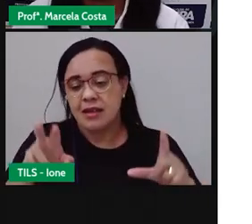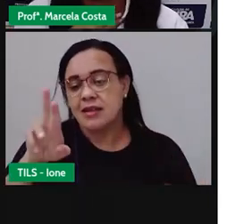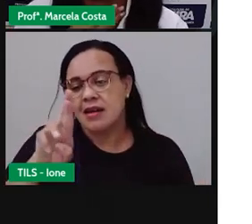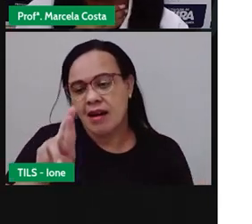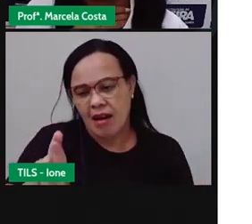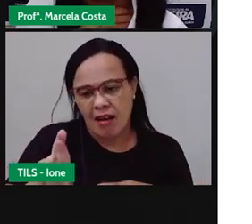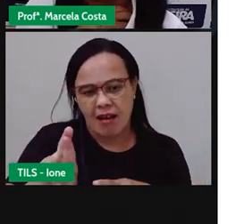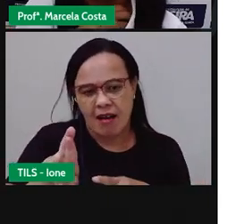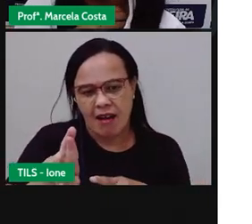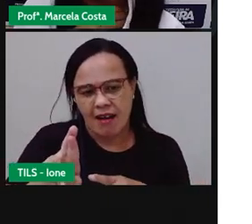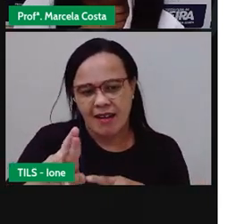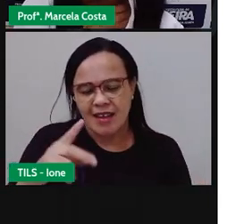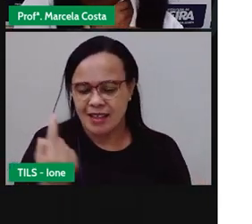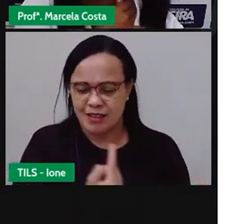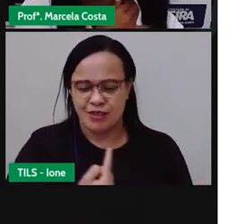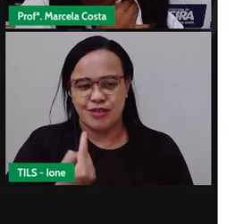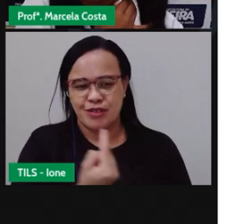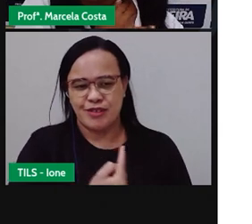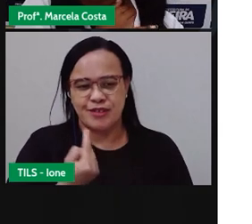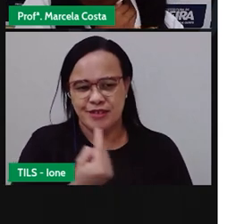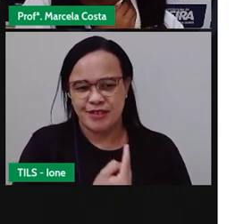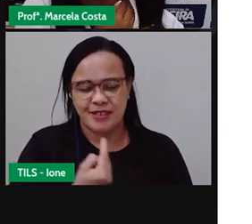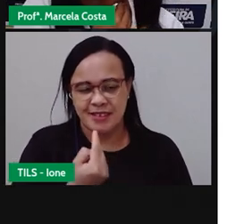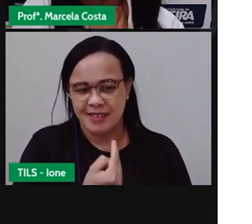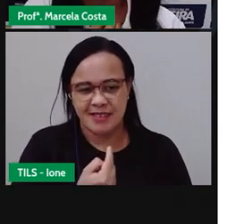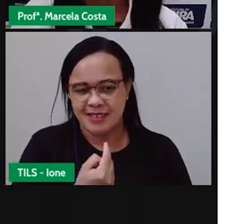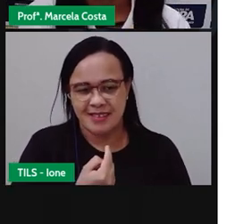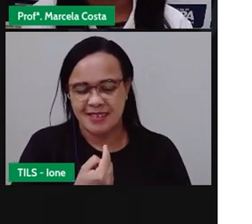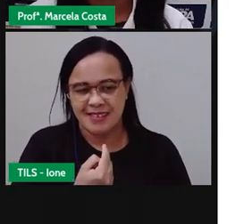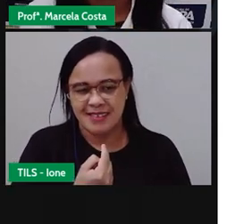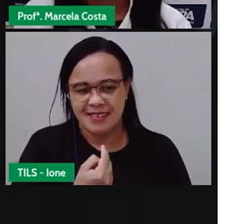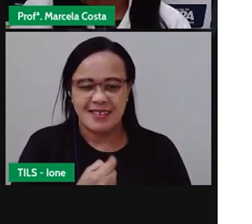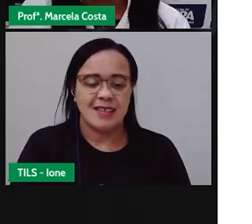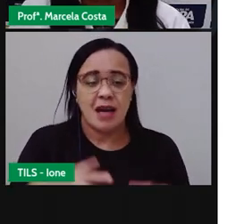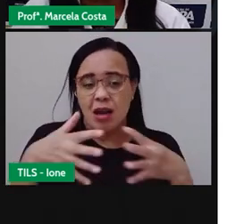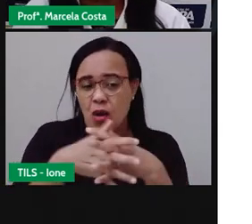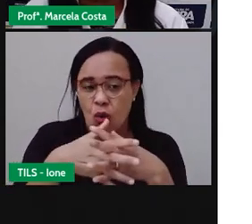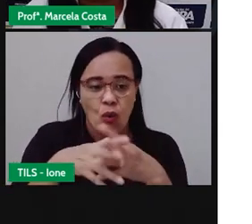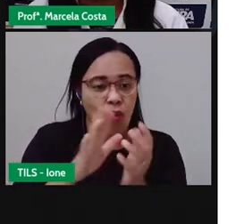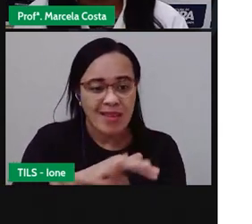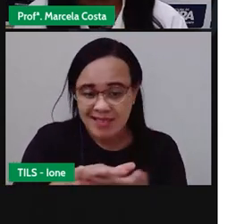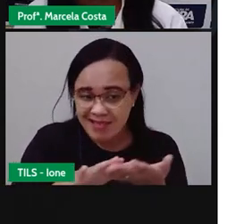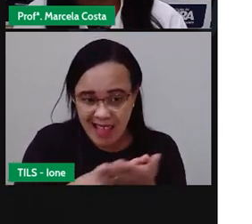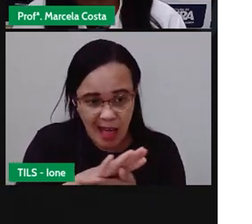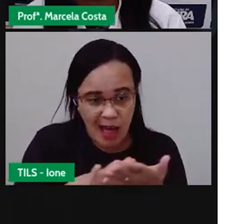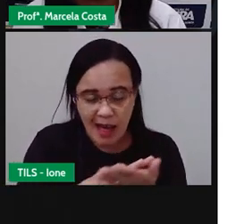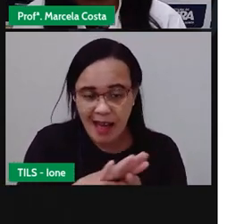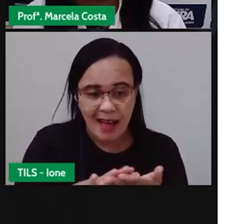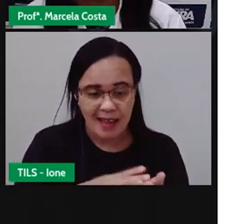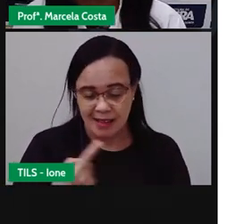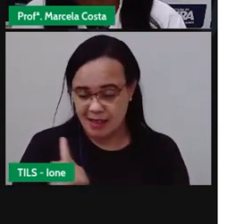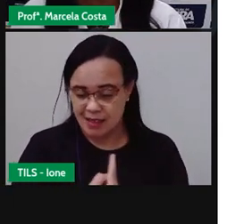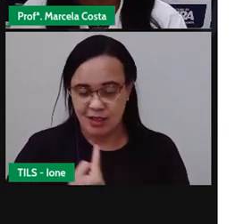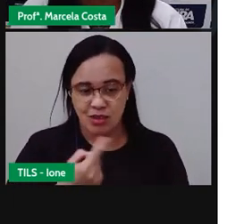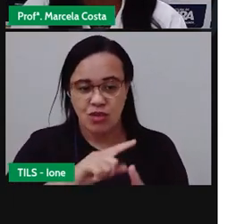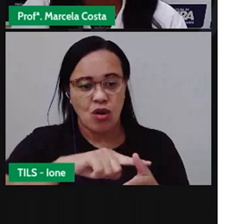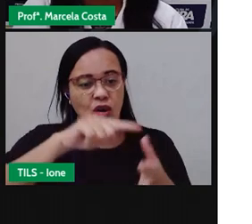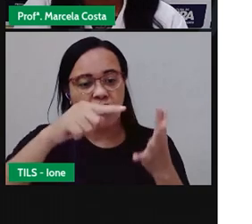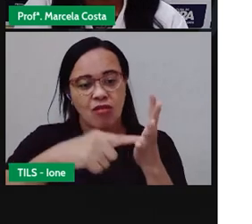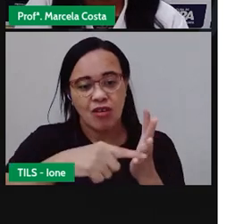né assim ela não tá acompanhada de outra consola ela só tá com cunhada devogar